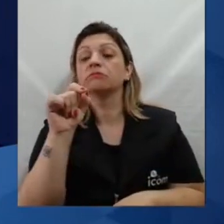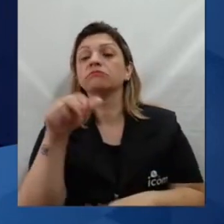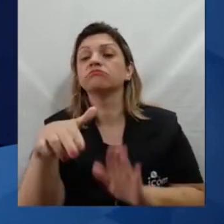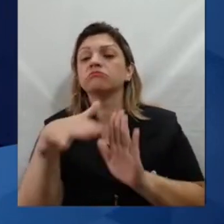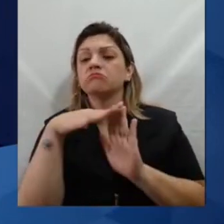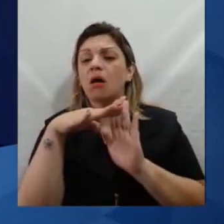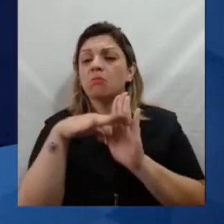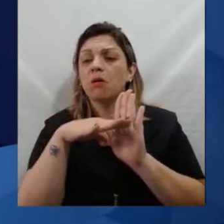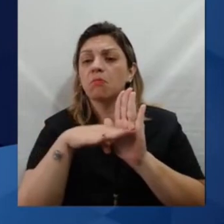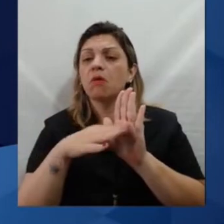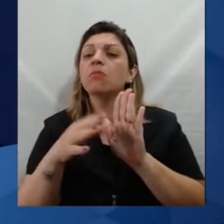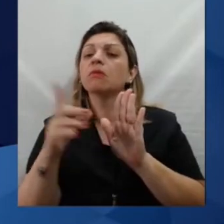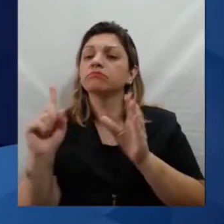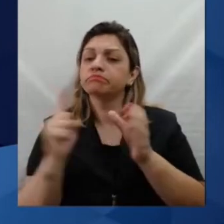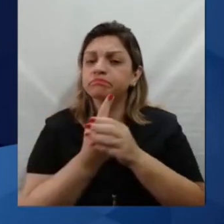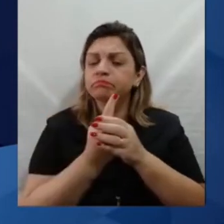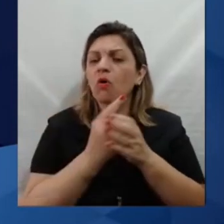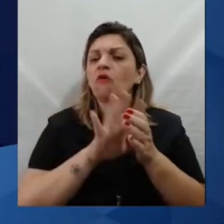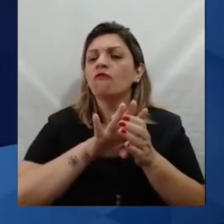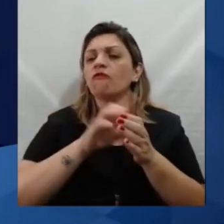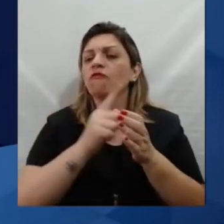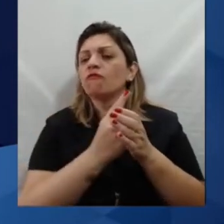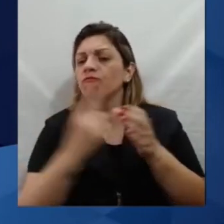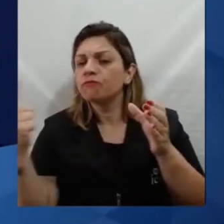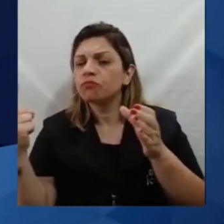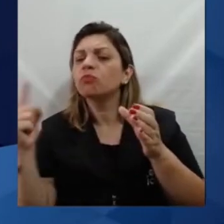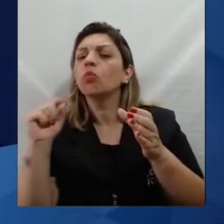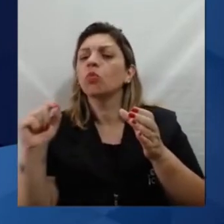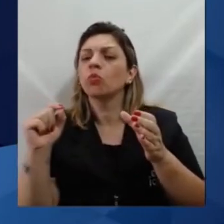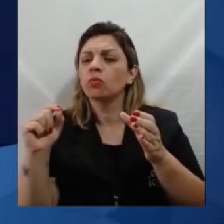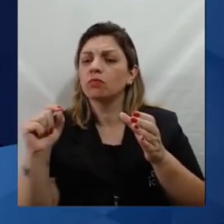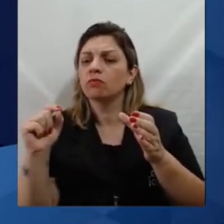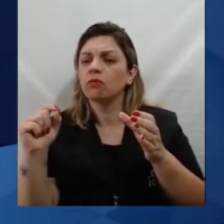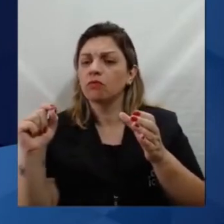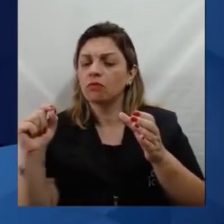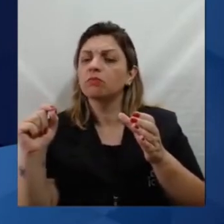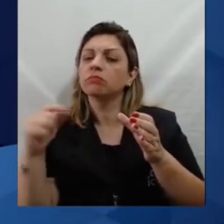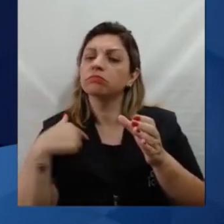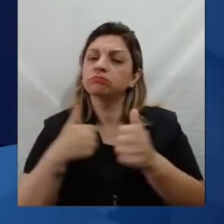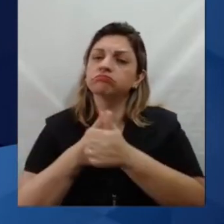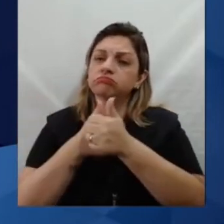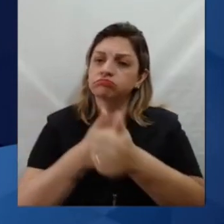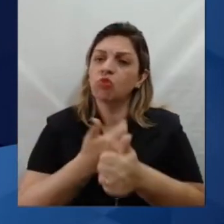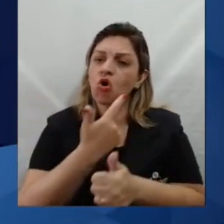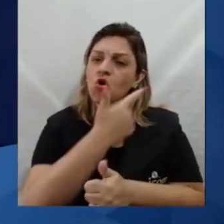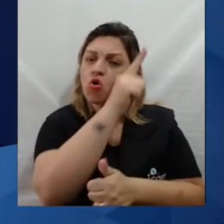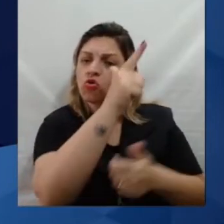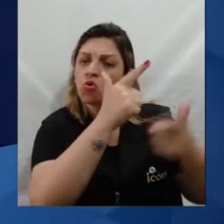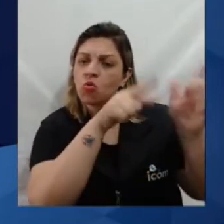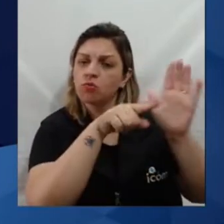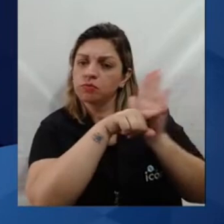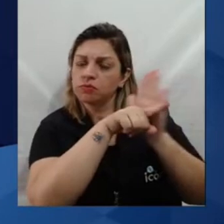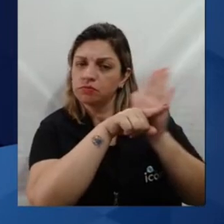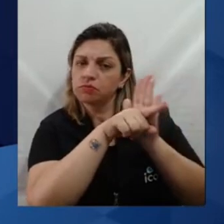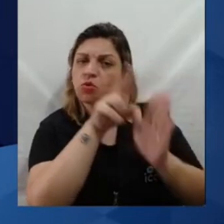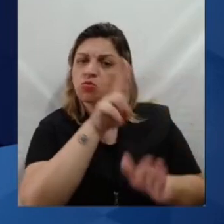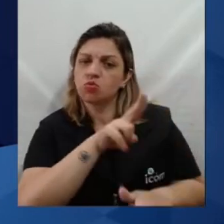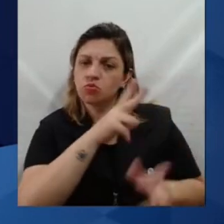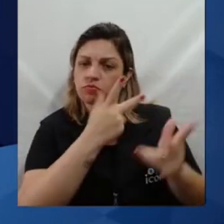exclusão adotados, nós seguimos as recomendações de outros estudos, também utilizando a osteoartrite de